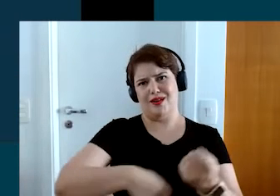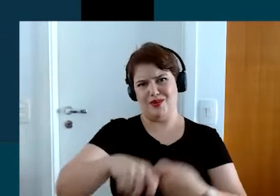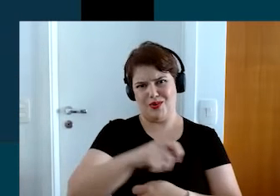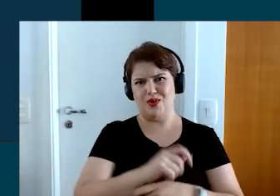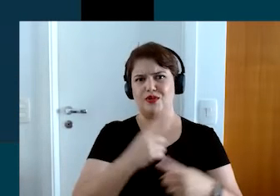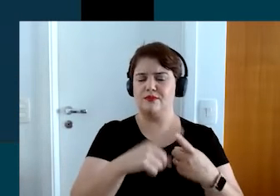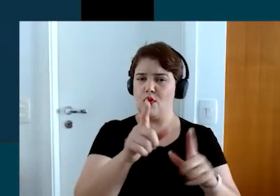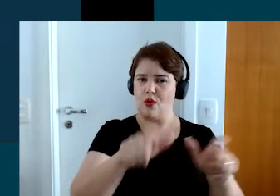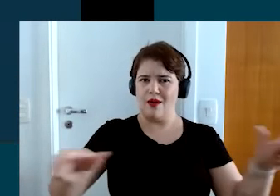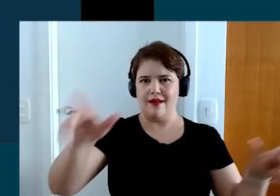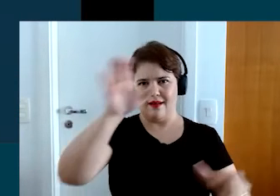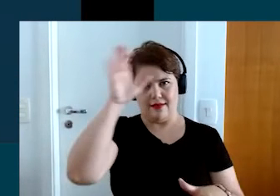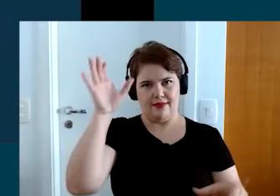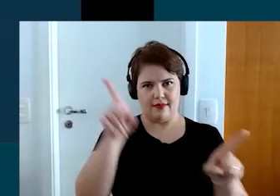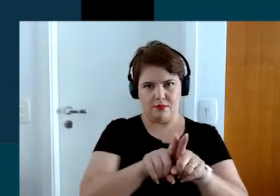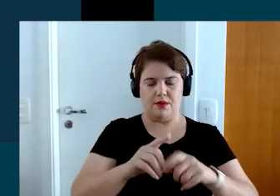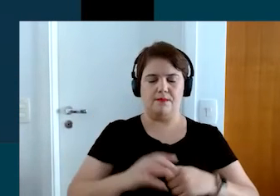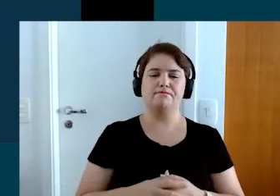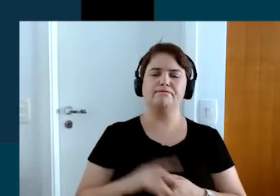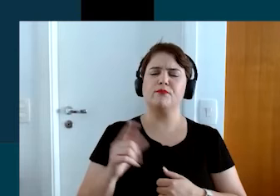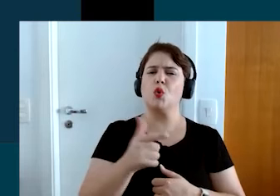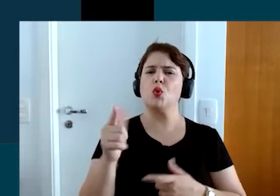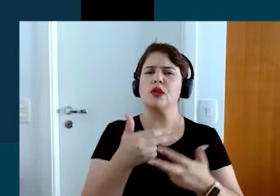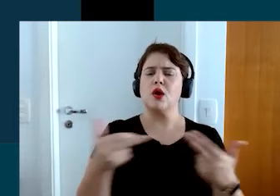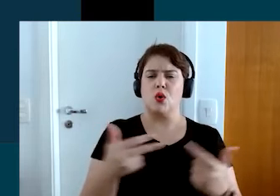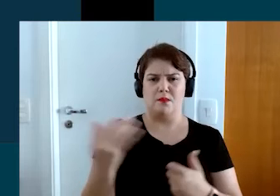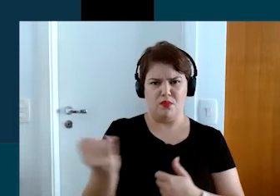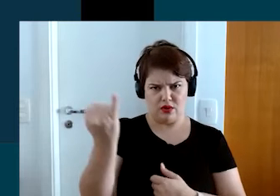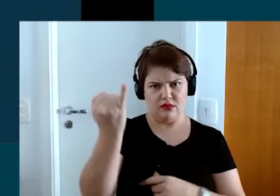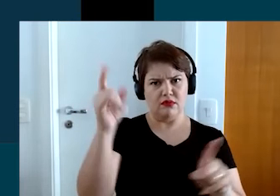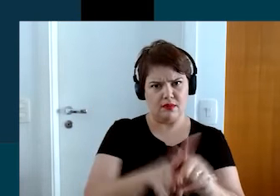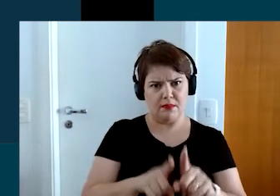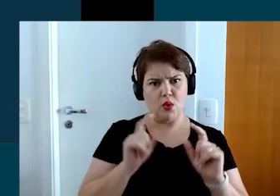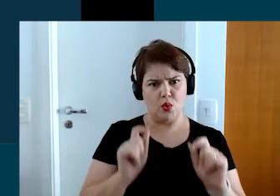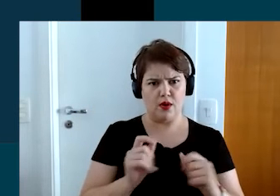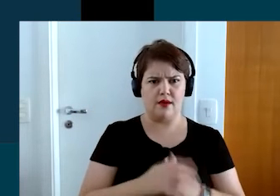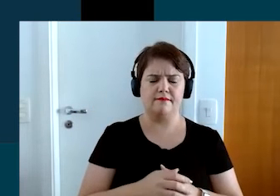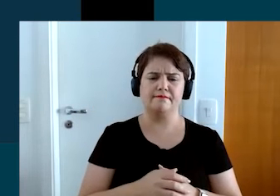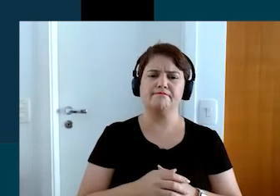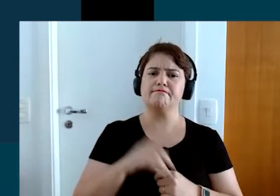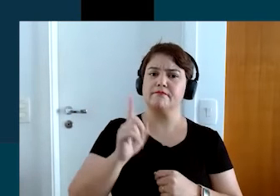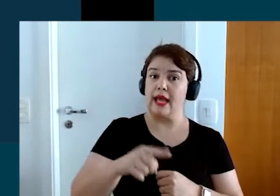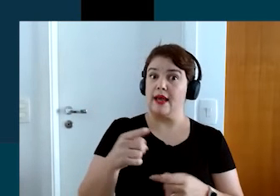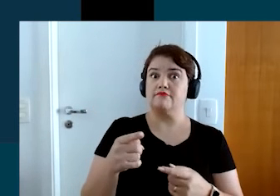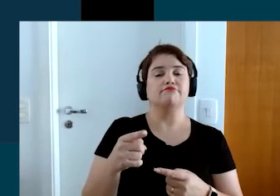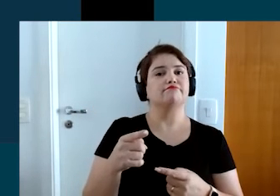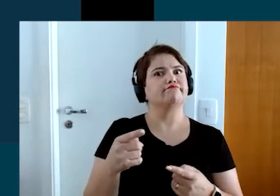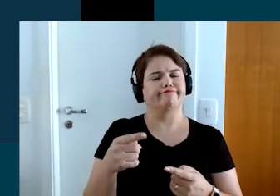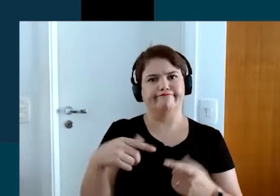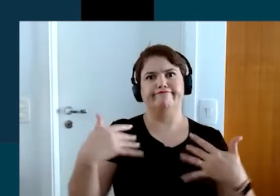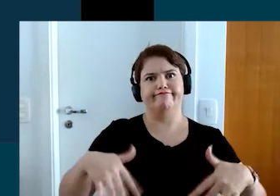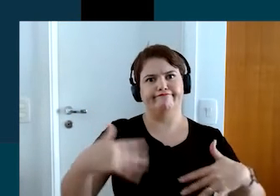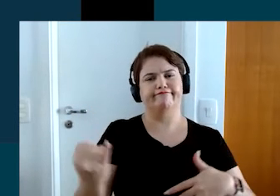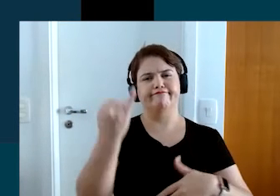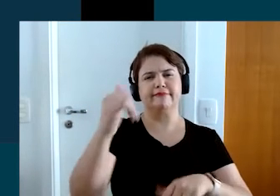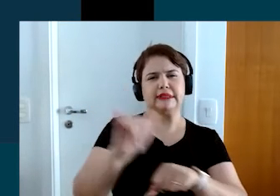nossos clientes. Outro ponto super importante, né, e é um dos fatores ali importantes para a